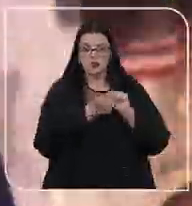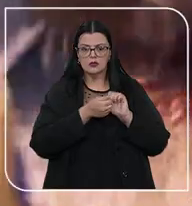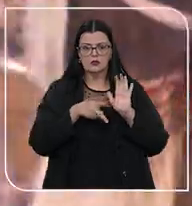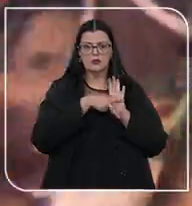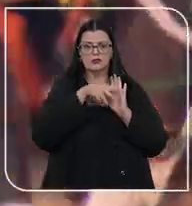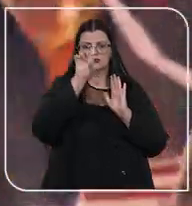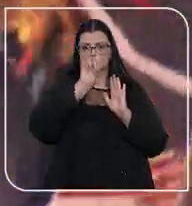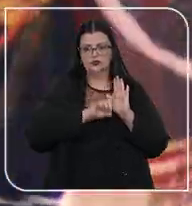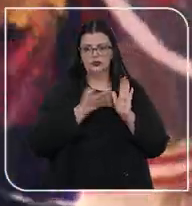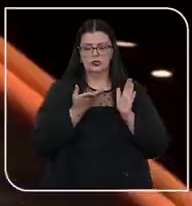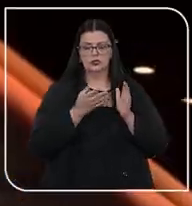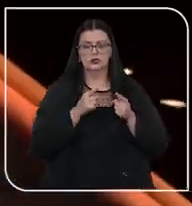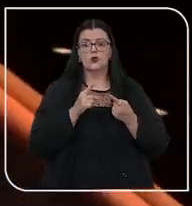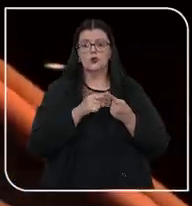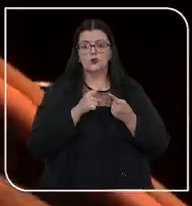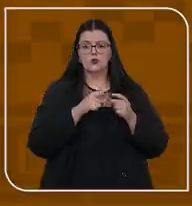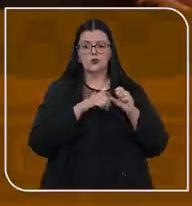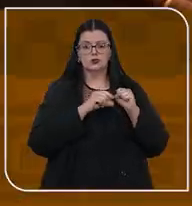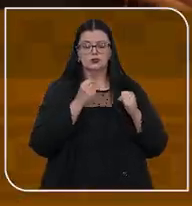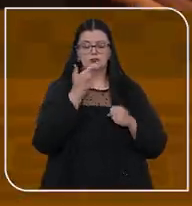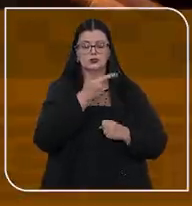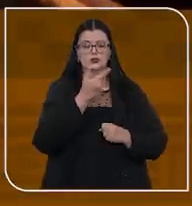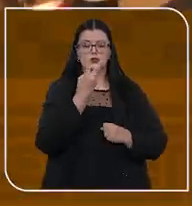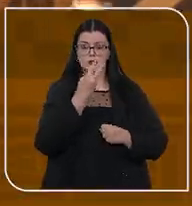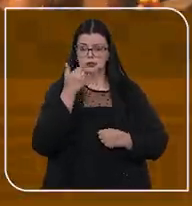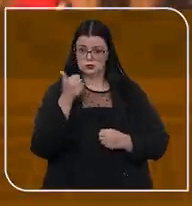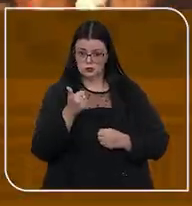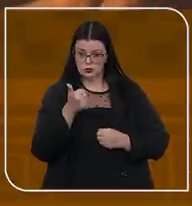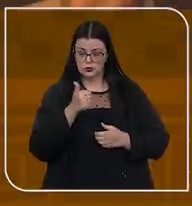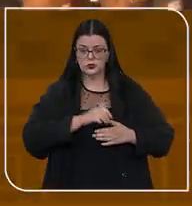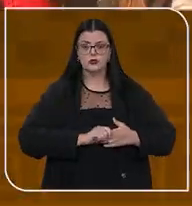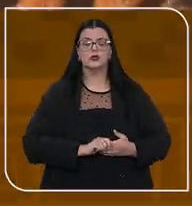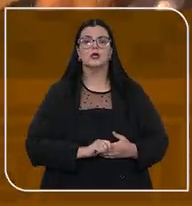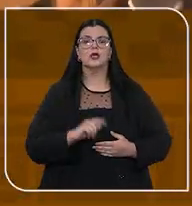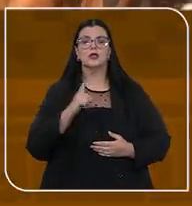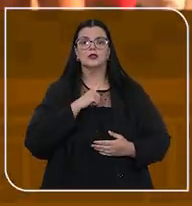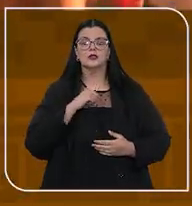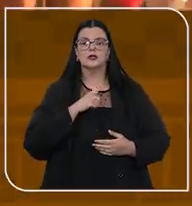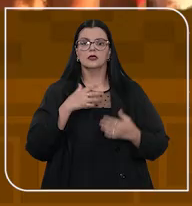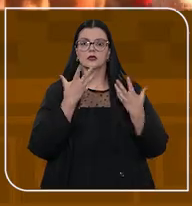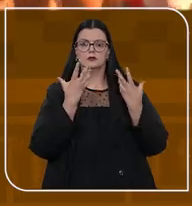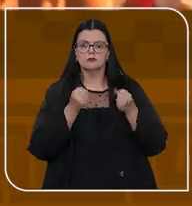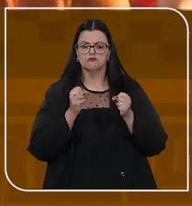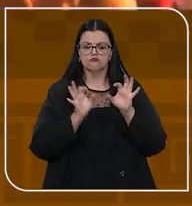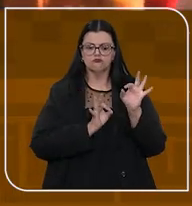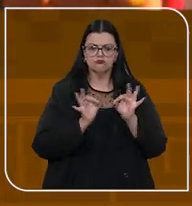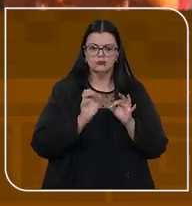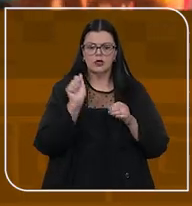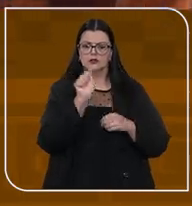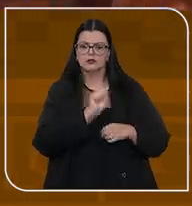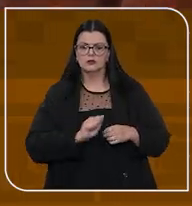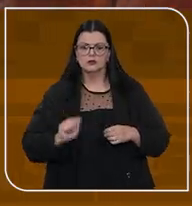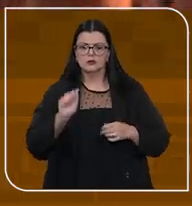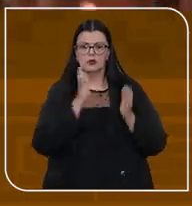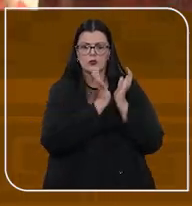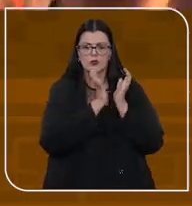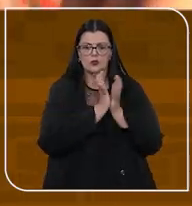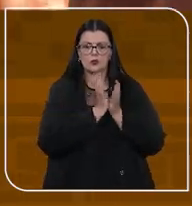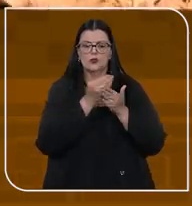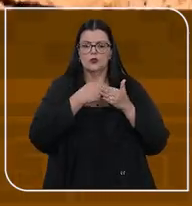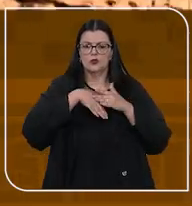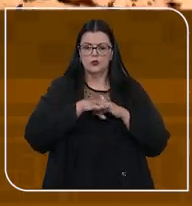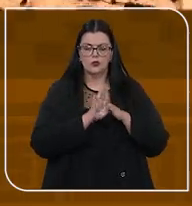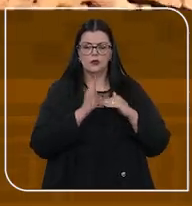dos direitos dos indígenas. Um deles é o artigo 231, que prevê que são reconhecidos a organização social,